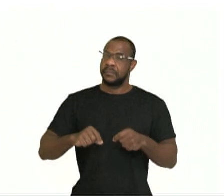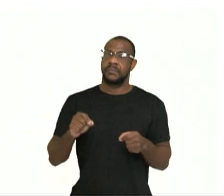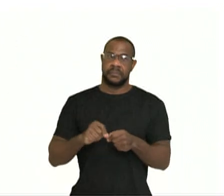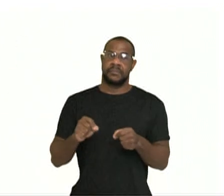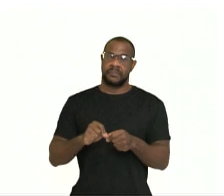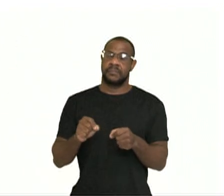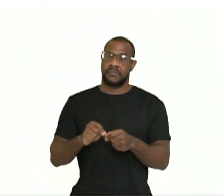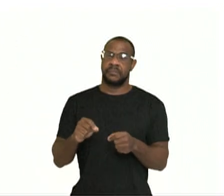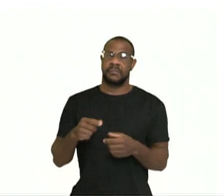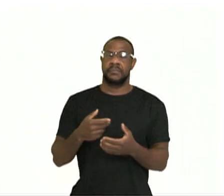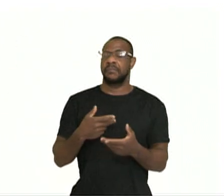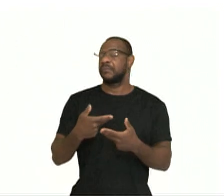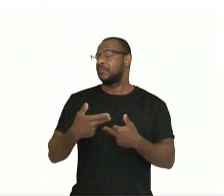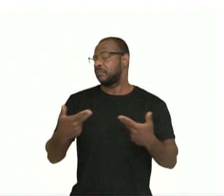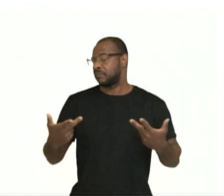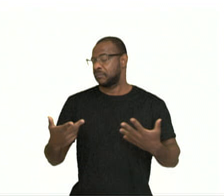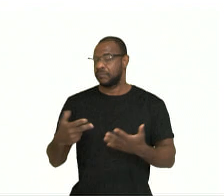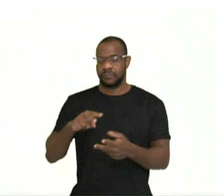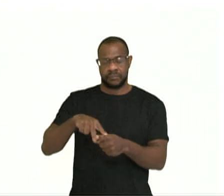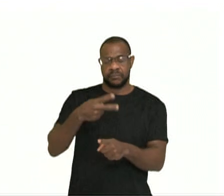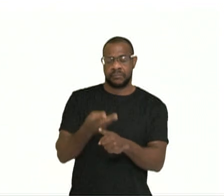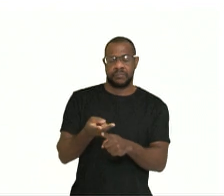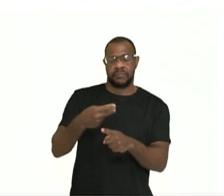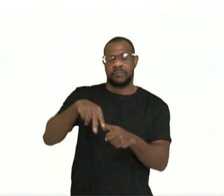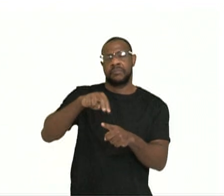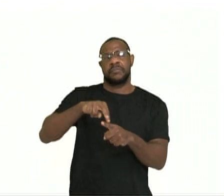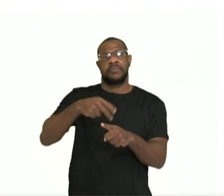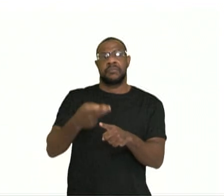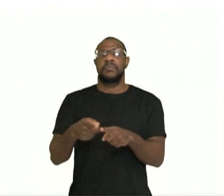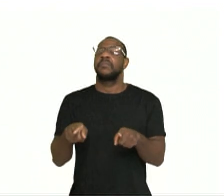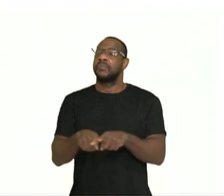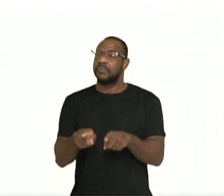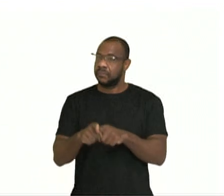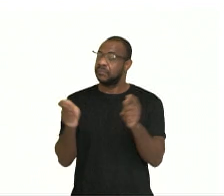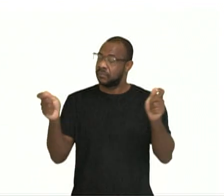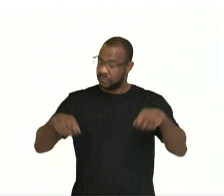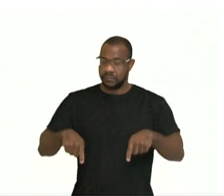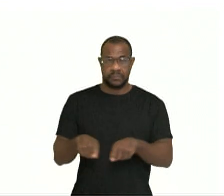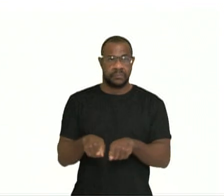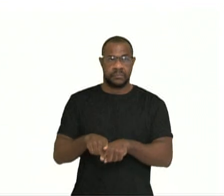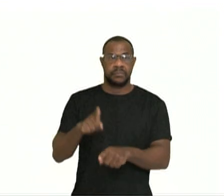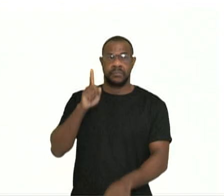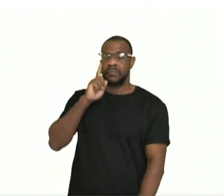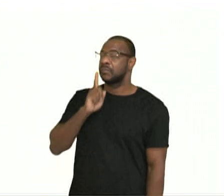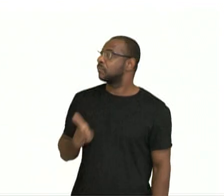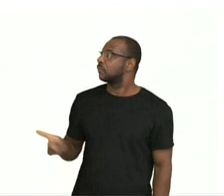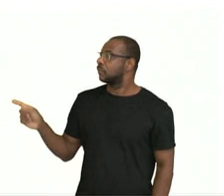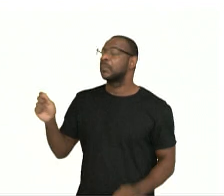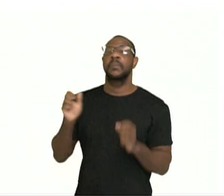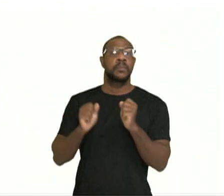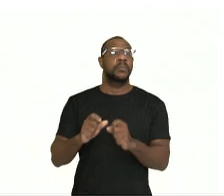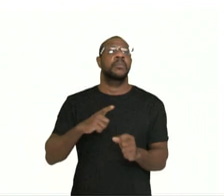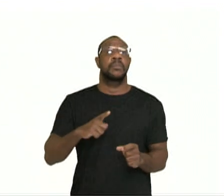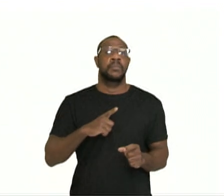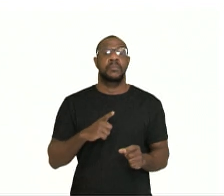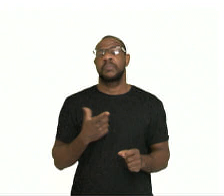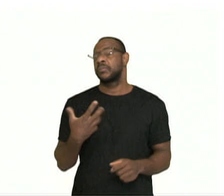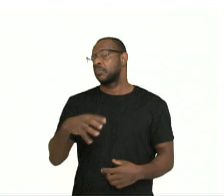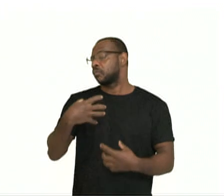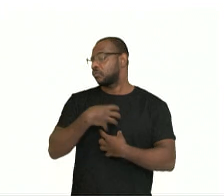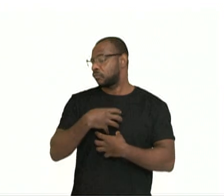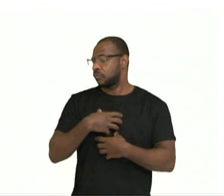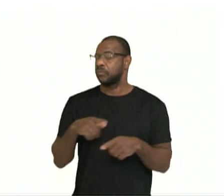várias coreografias enquanto o aparelho gira em seu próprio eixo longitudinal, né? Podendo ser de outras formas